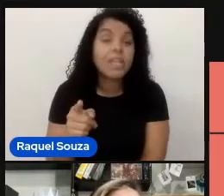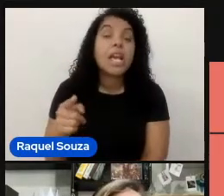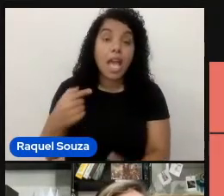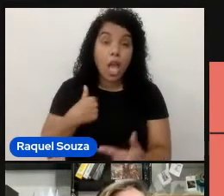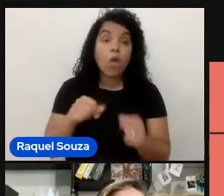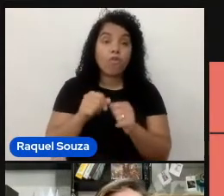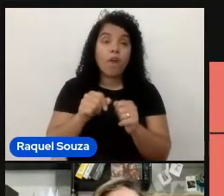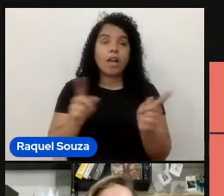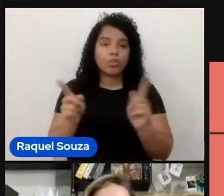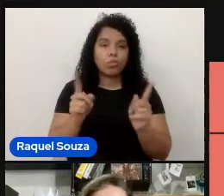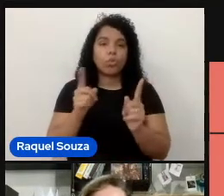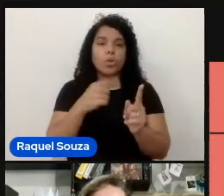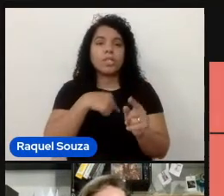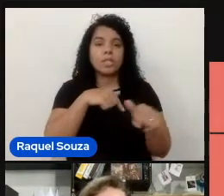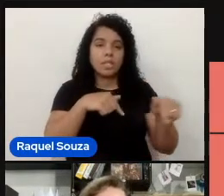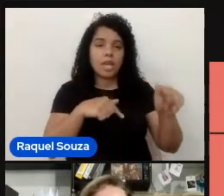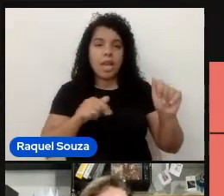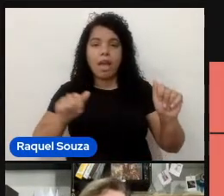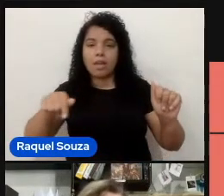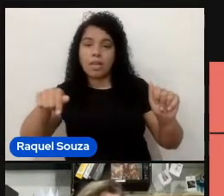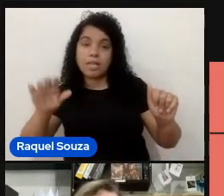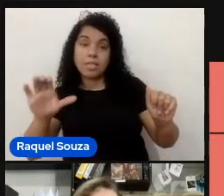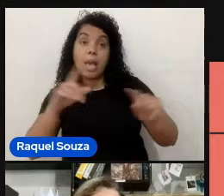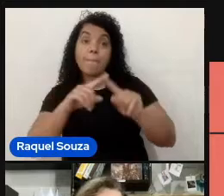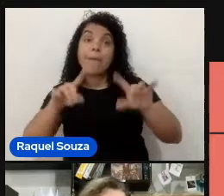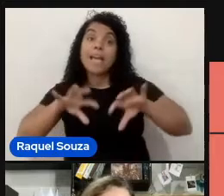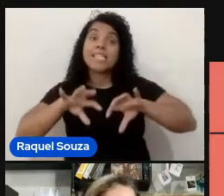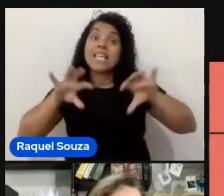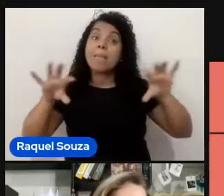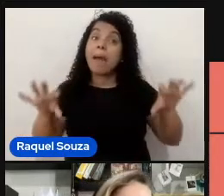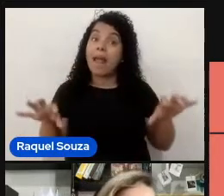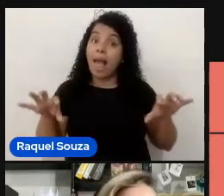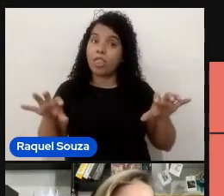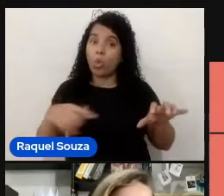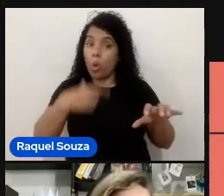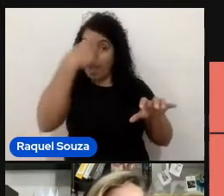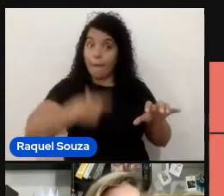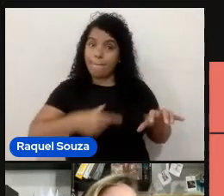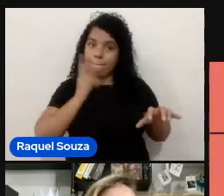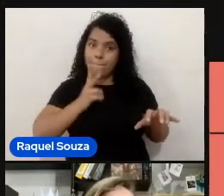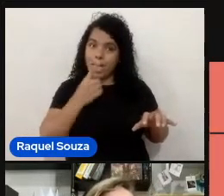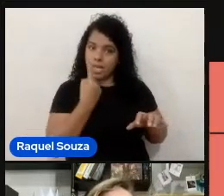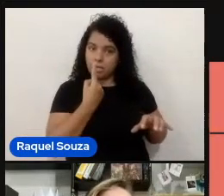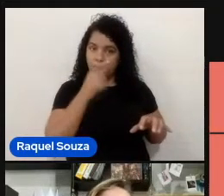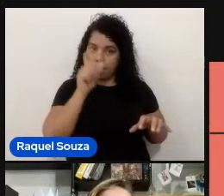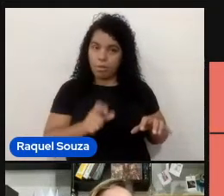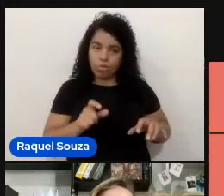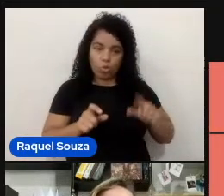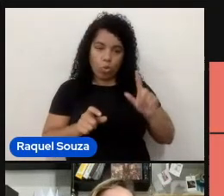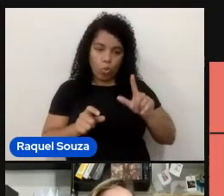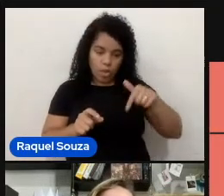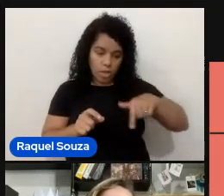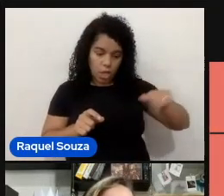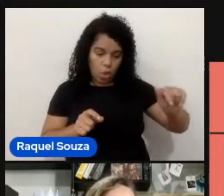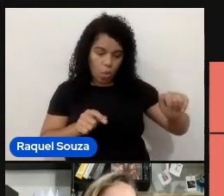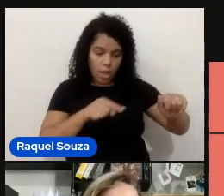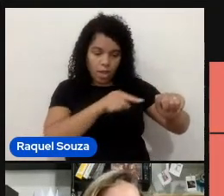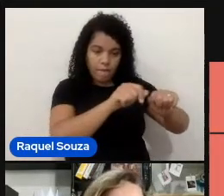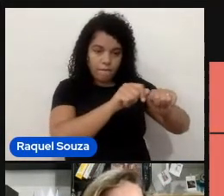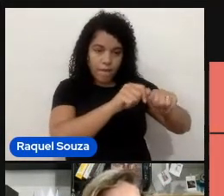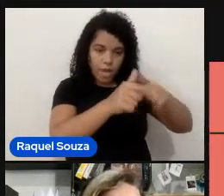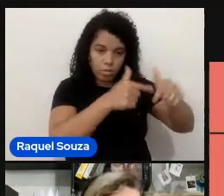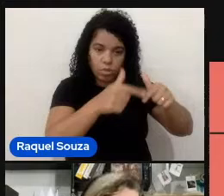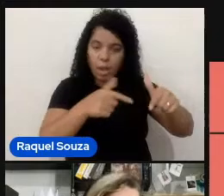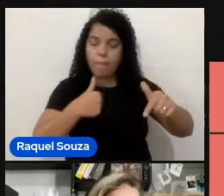mas eu tô fazendo os 2 papéis separadamente, é uma mesma pessoa, separadamente, entendendo a importância de cada um junto, né? Então, não